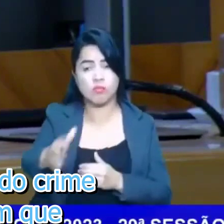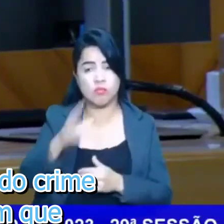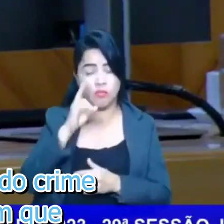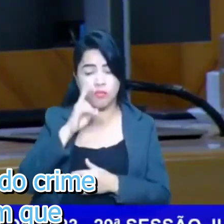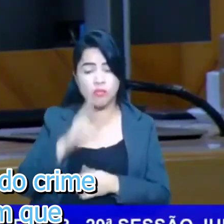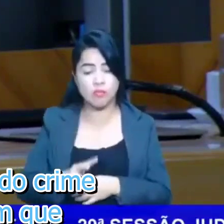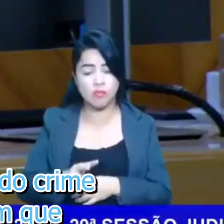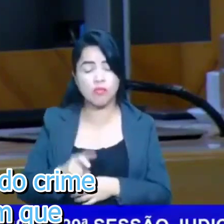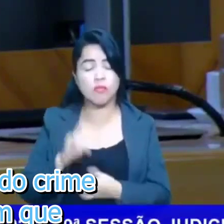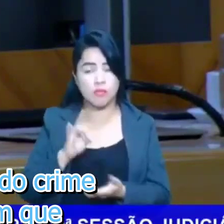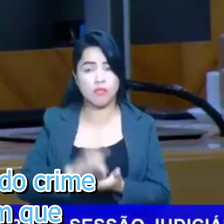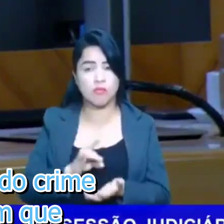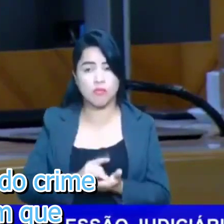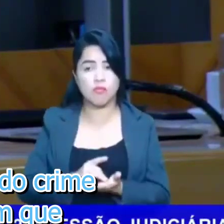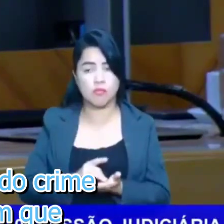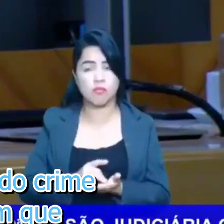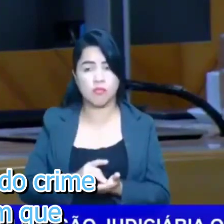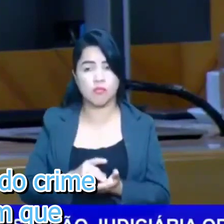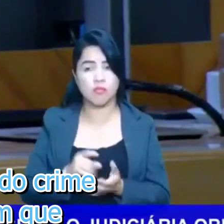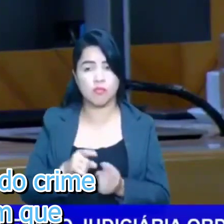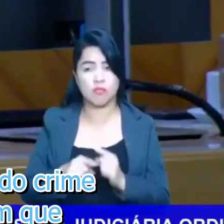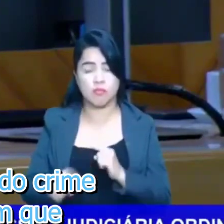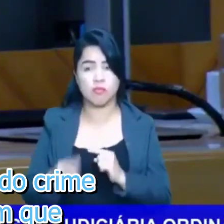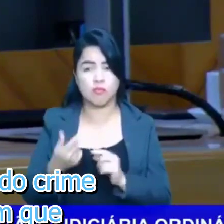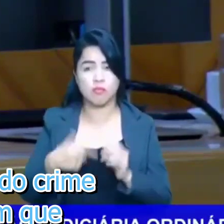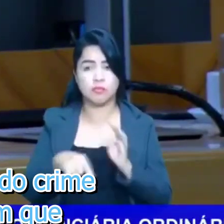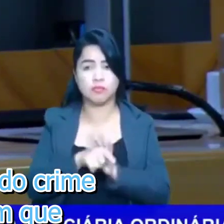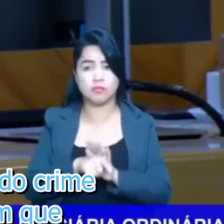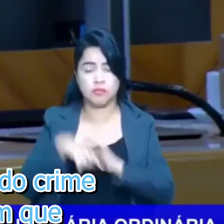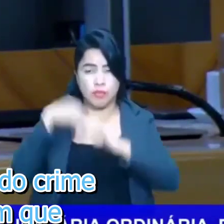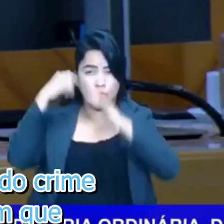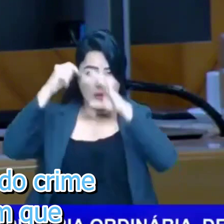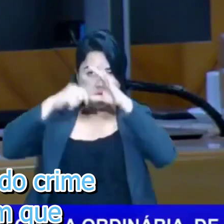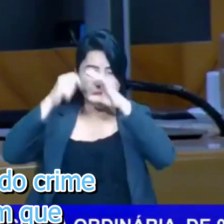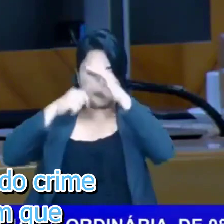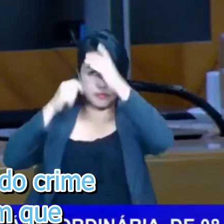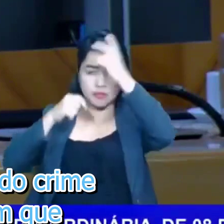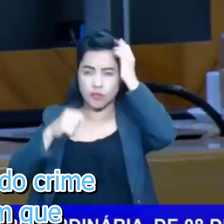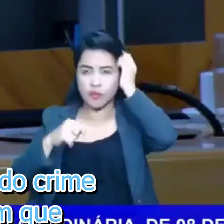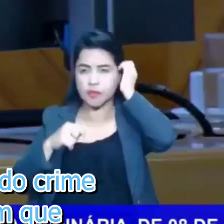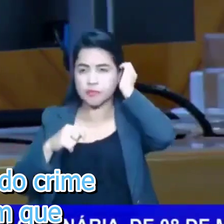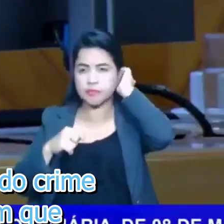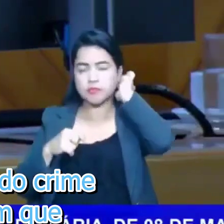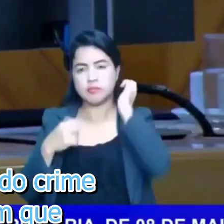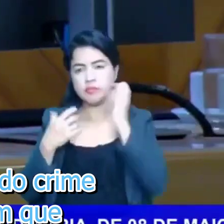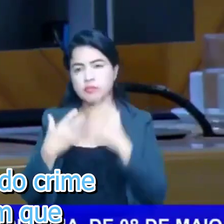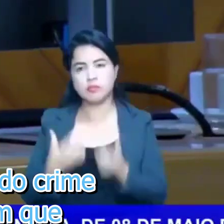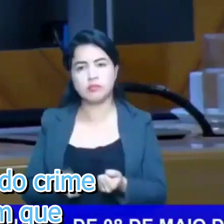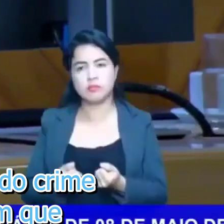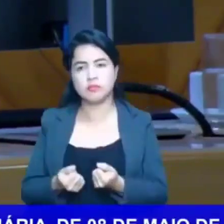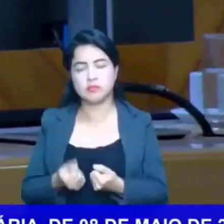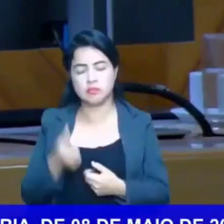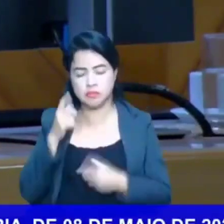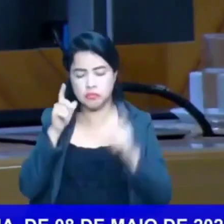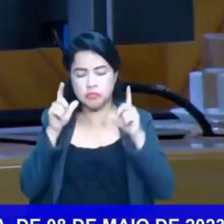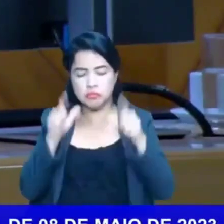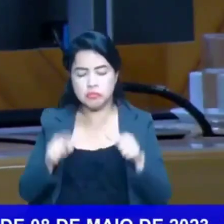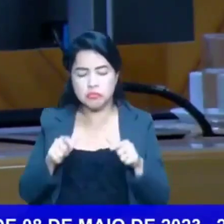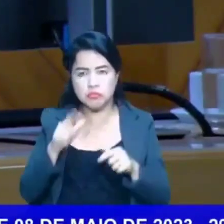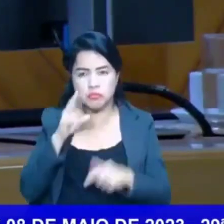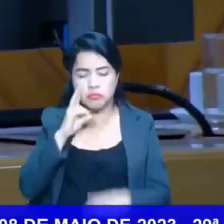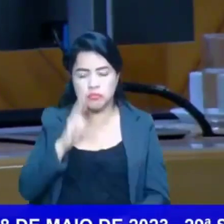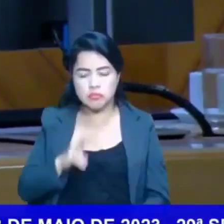a existência do crime eleitoral. Em outros, não. As filmagens não permitiam que se